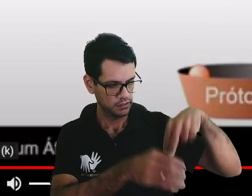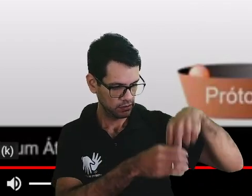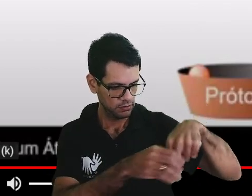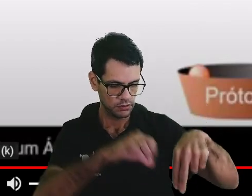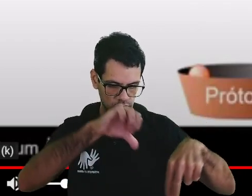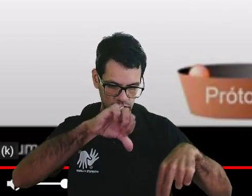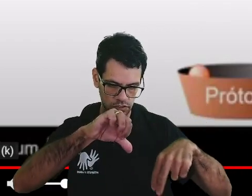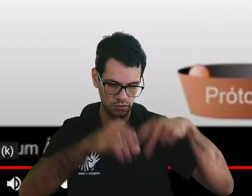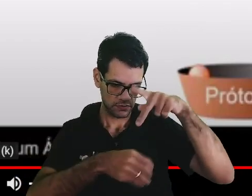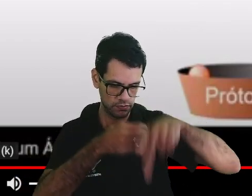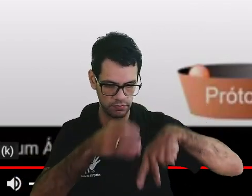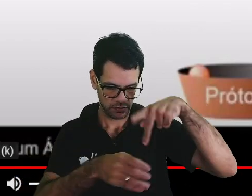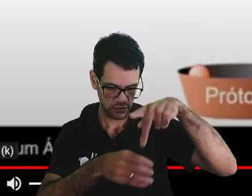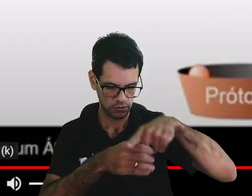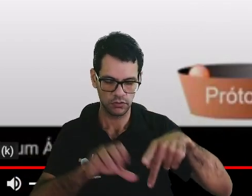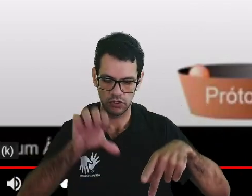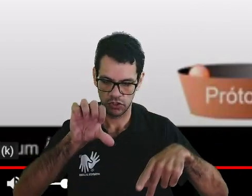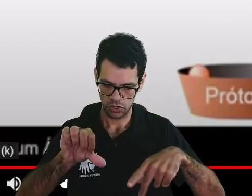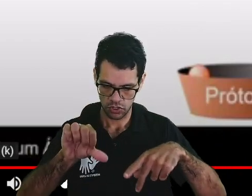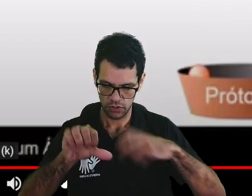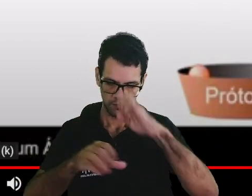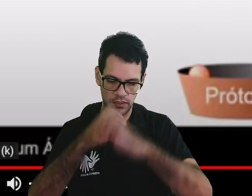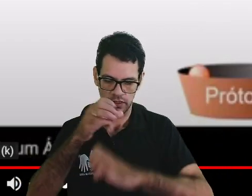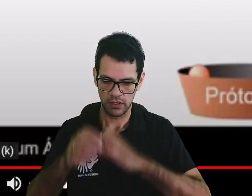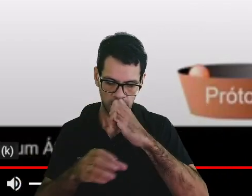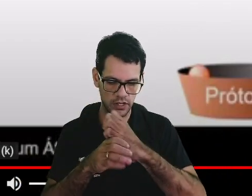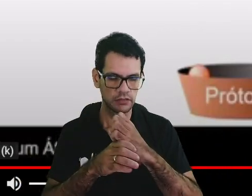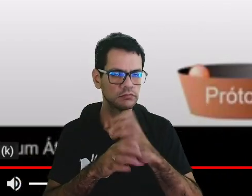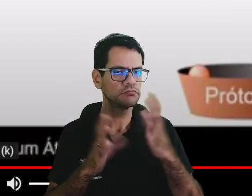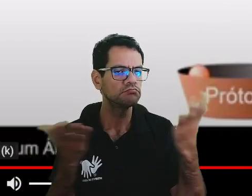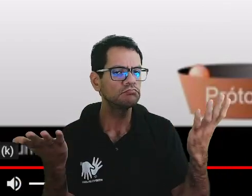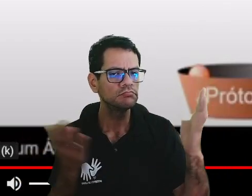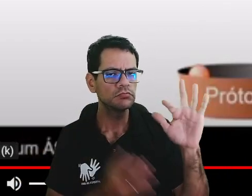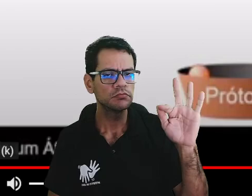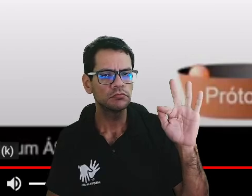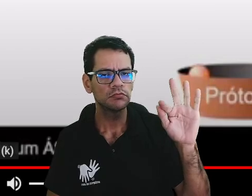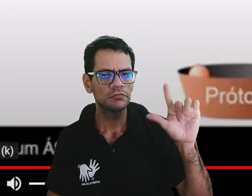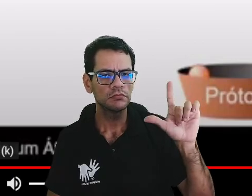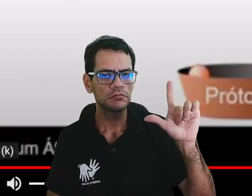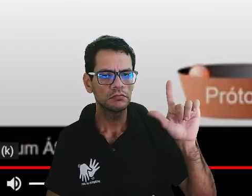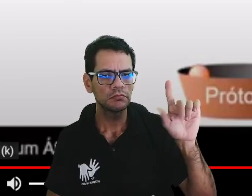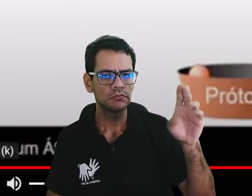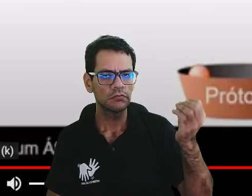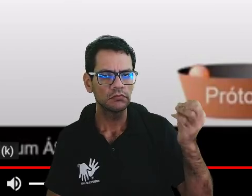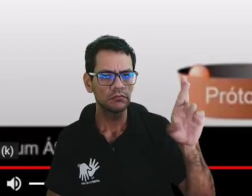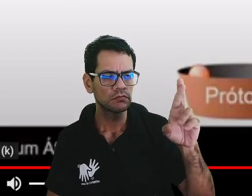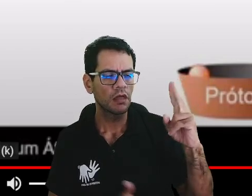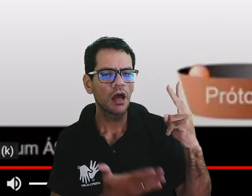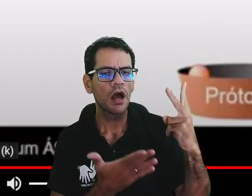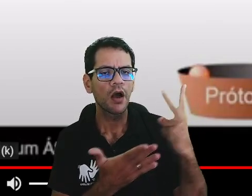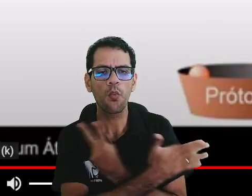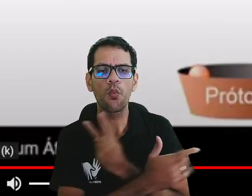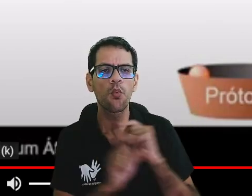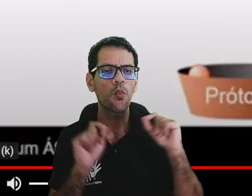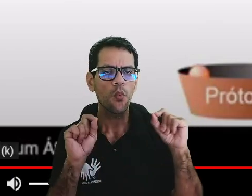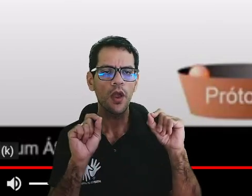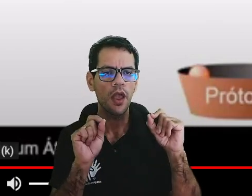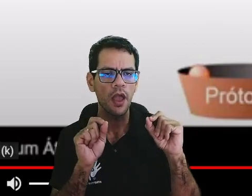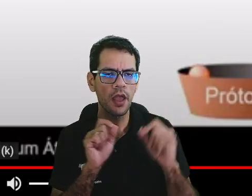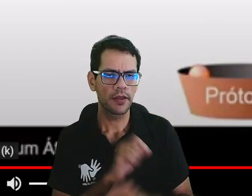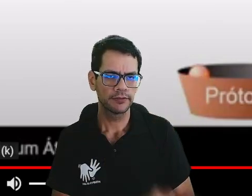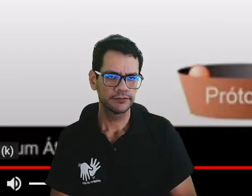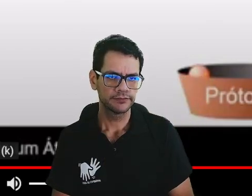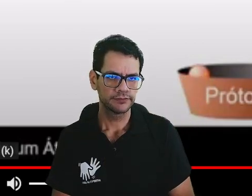9 elétrons. O que acontece com esse flúor? Eles não vão encontrar... Não sei se ele vai deixar eu fazer aqui,